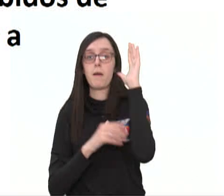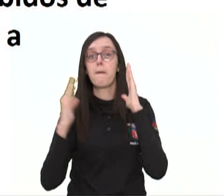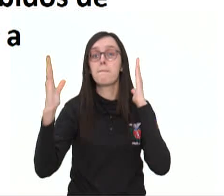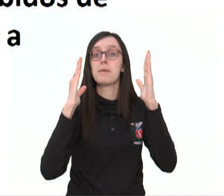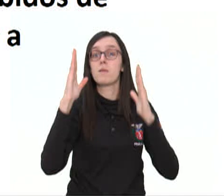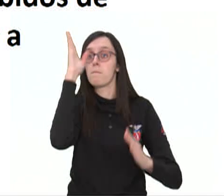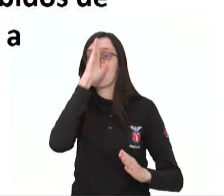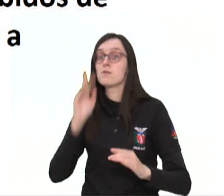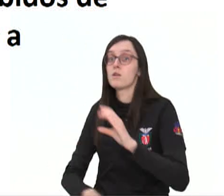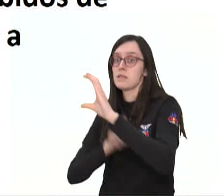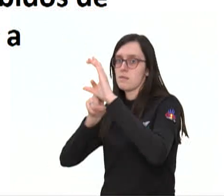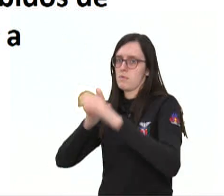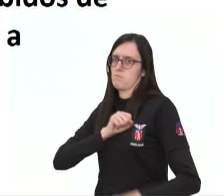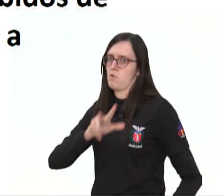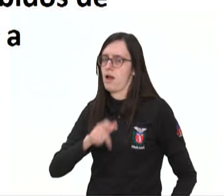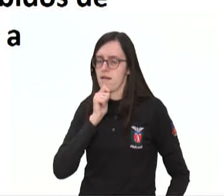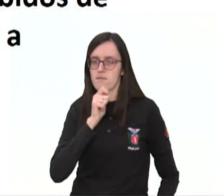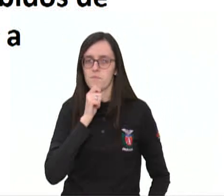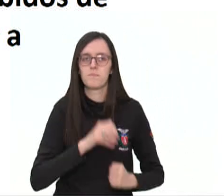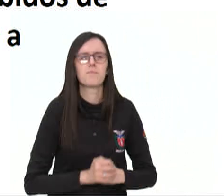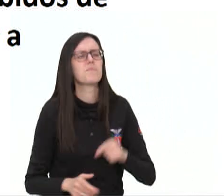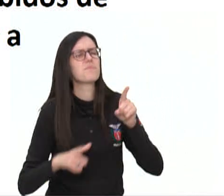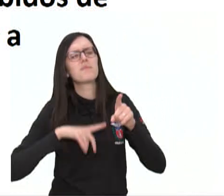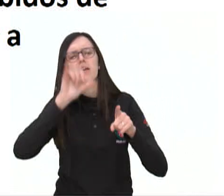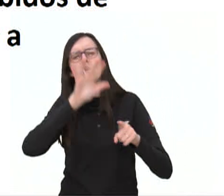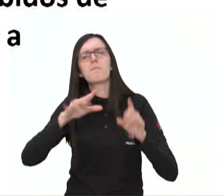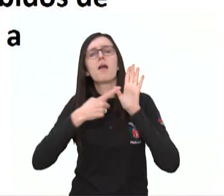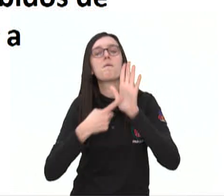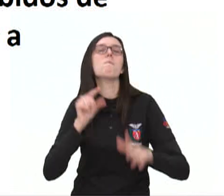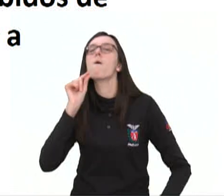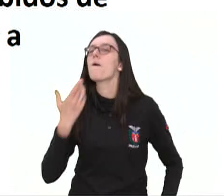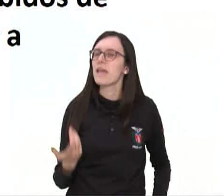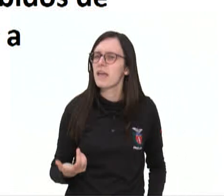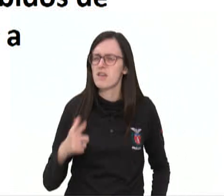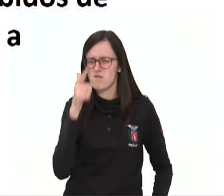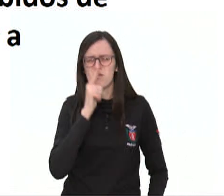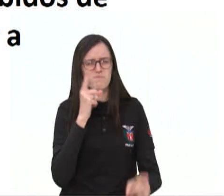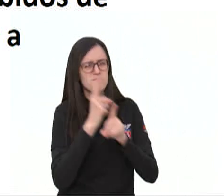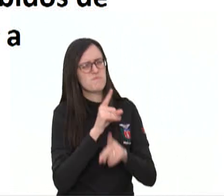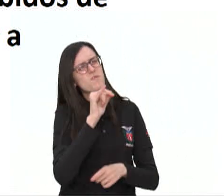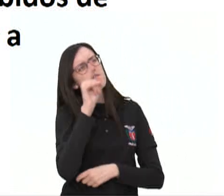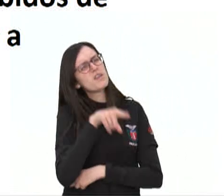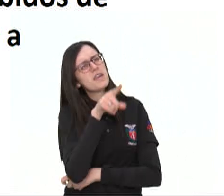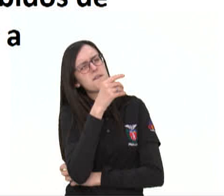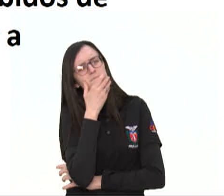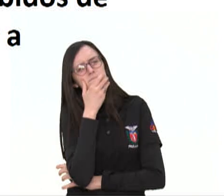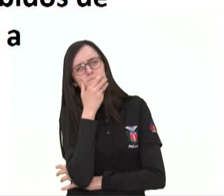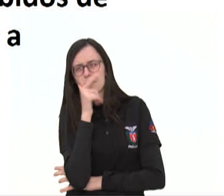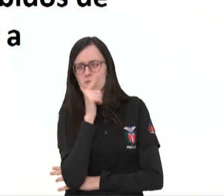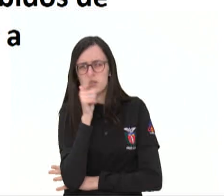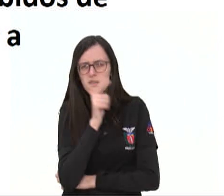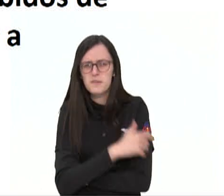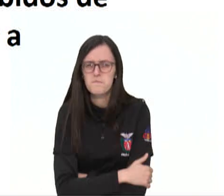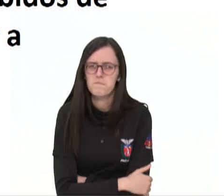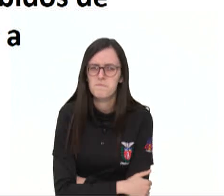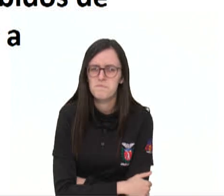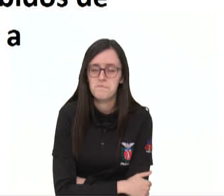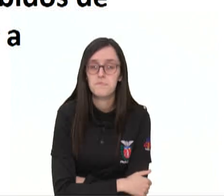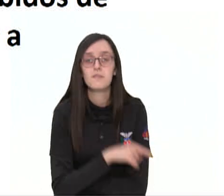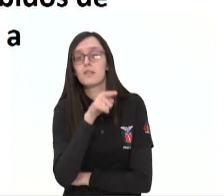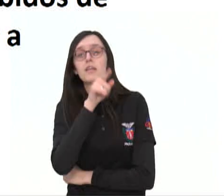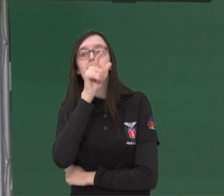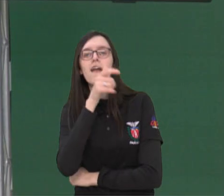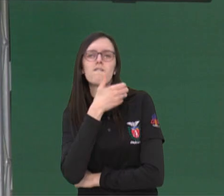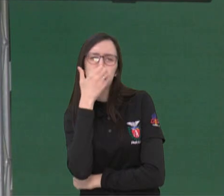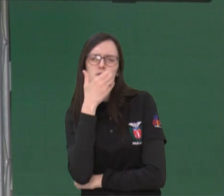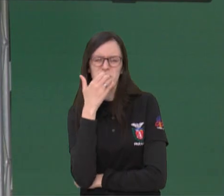colonial. Aqui tem uma foto que mostra o quê? Você consegue identificar o que está nessa foto? Esse